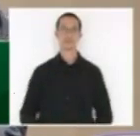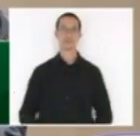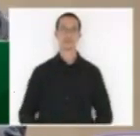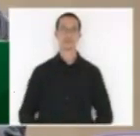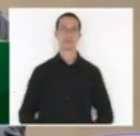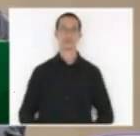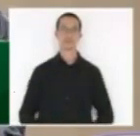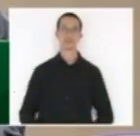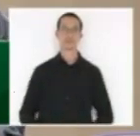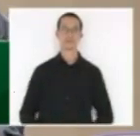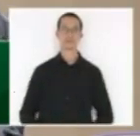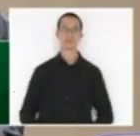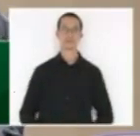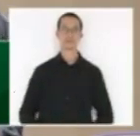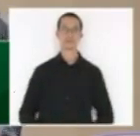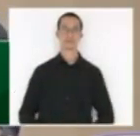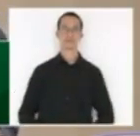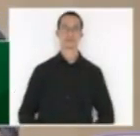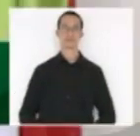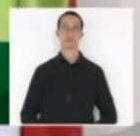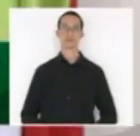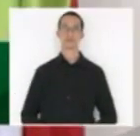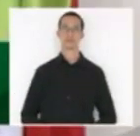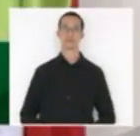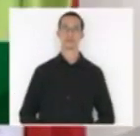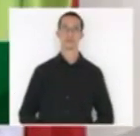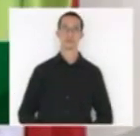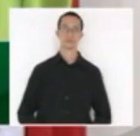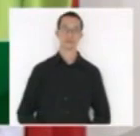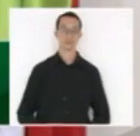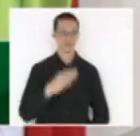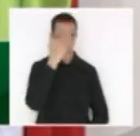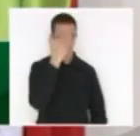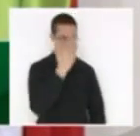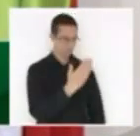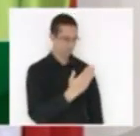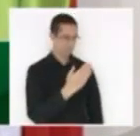hoje, nessa sessão. Obrigado, senhor presidente. Dizer que é uma honra